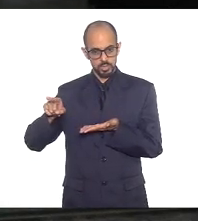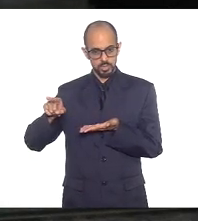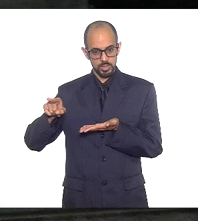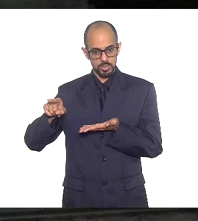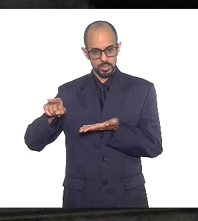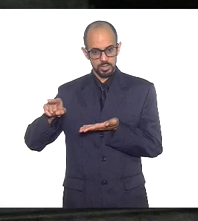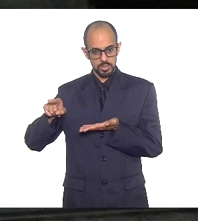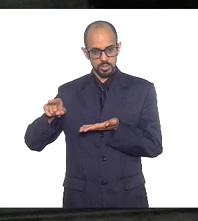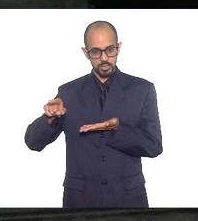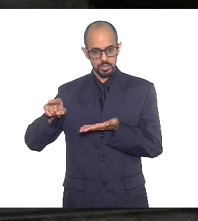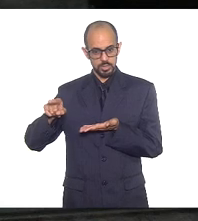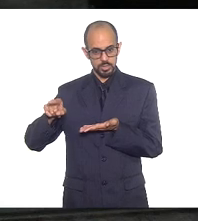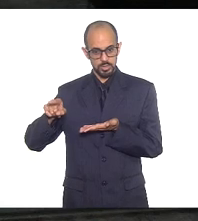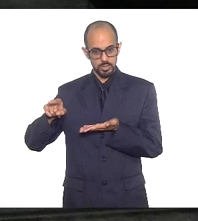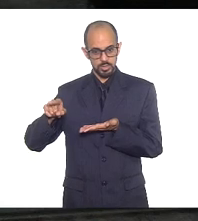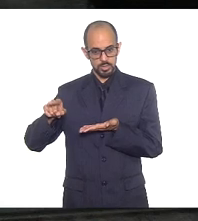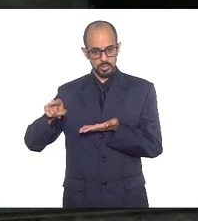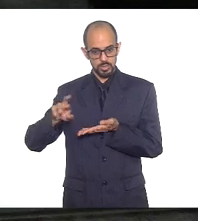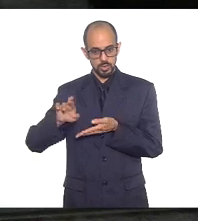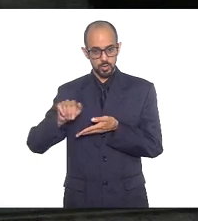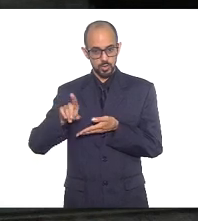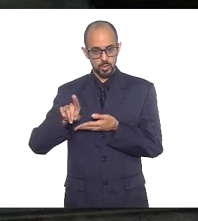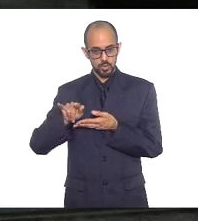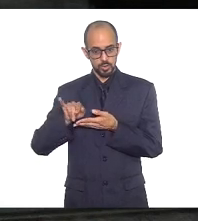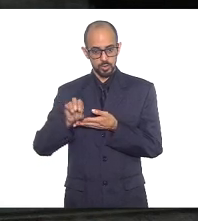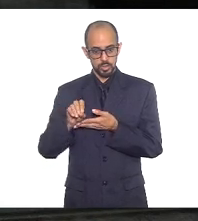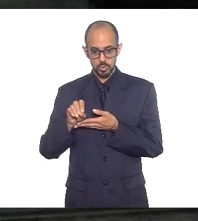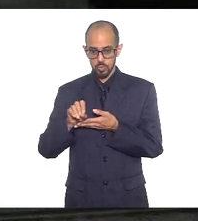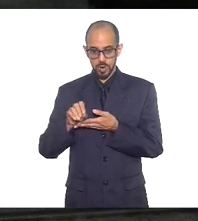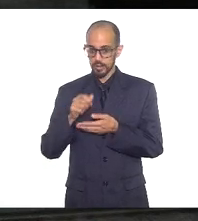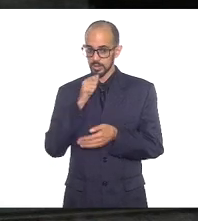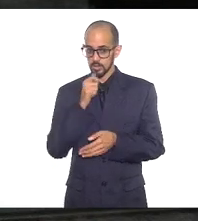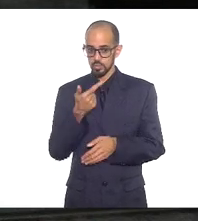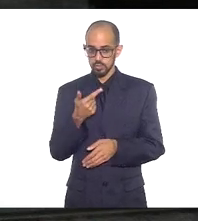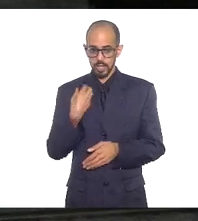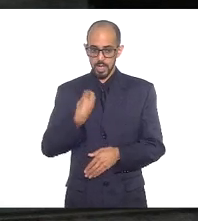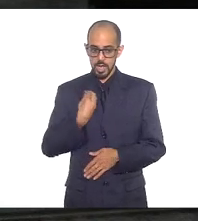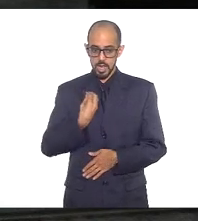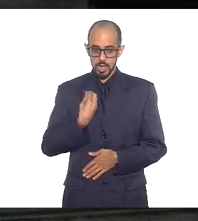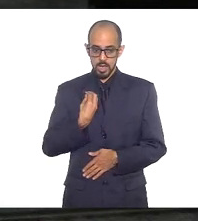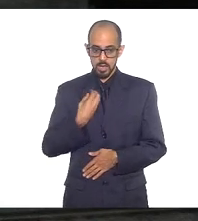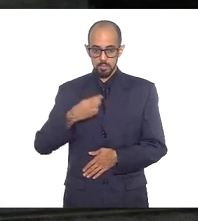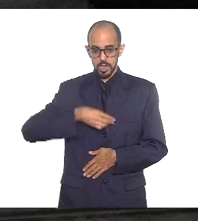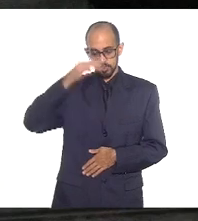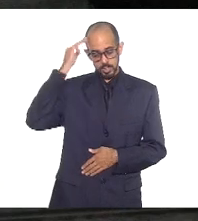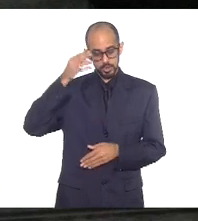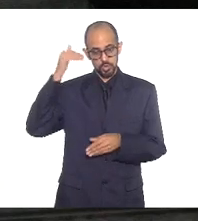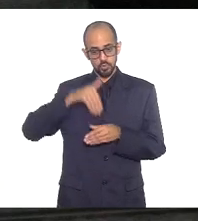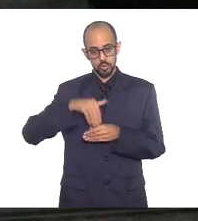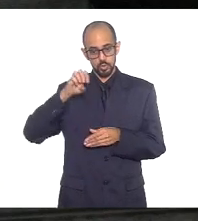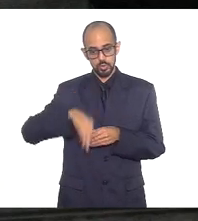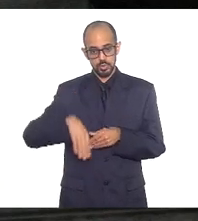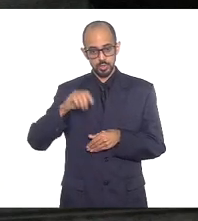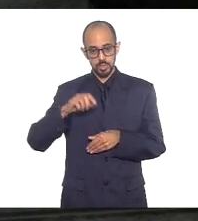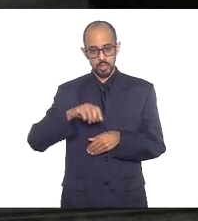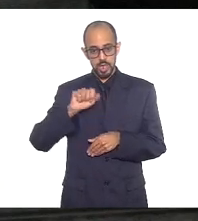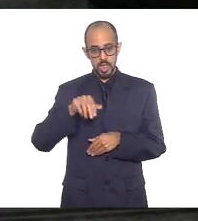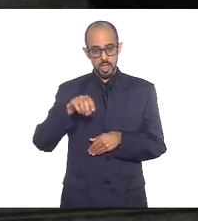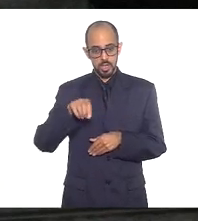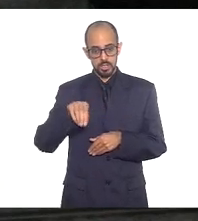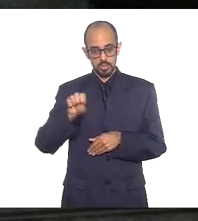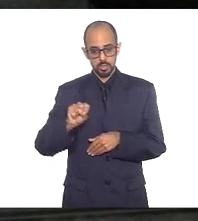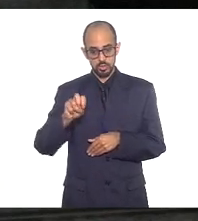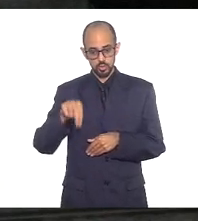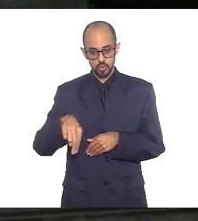Sim, vou chegar lá. O Rodrigo Bacelar não está, Márcio Pacheco deixou sim, Anderson Moraes sim,